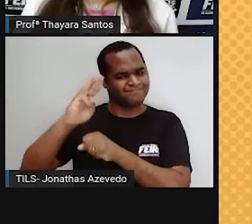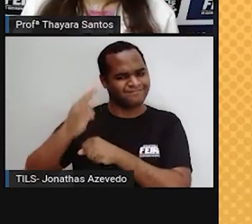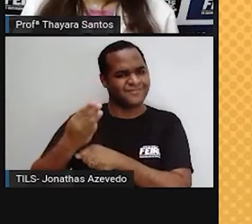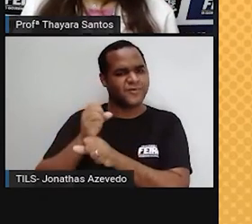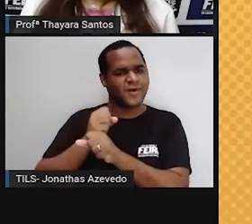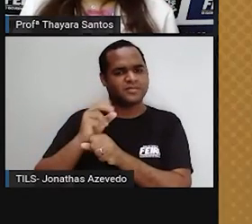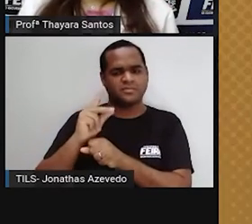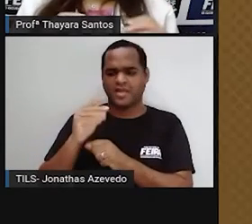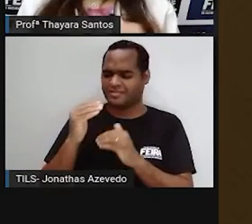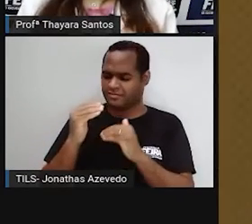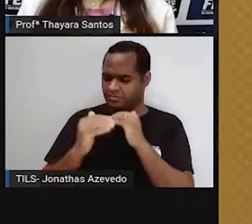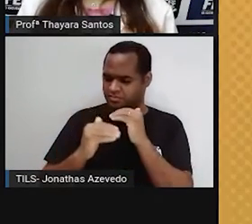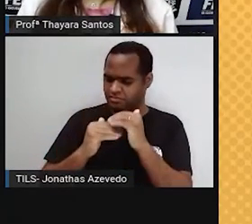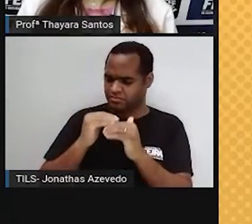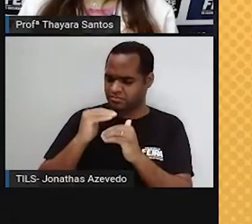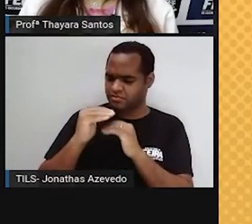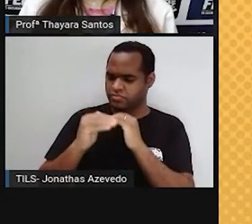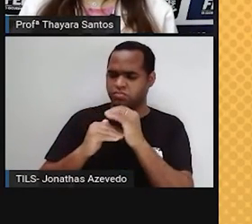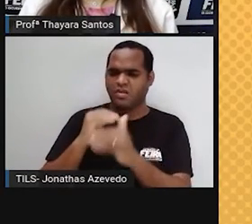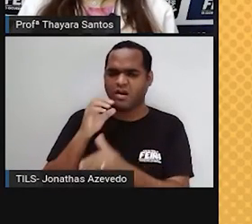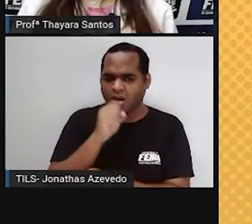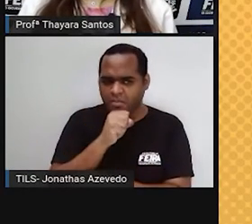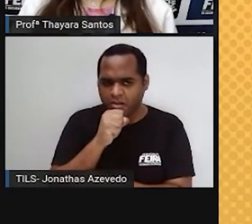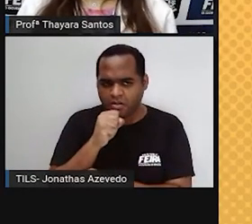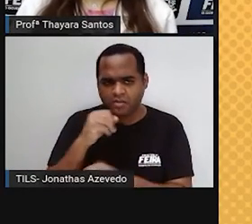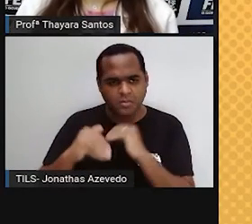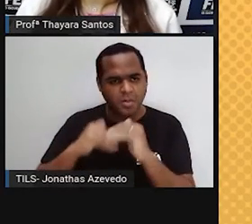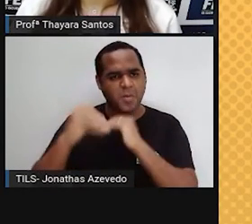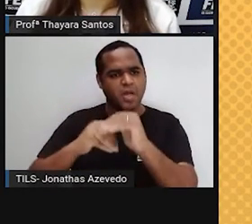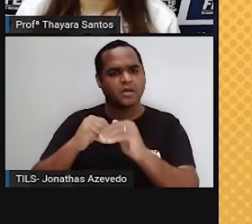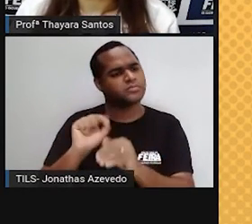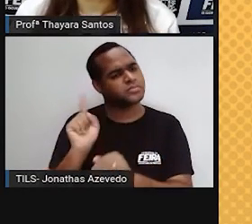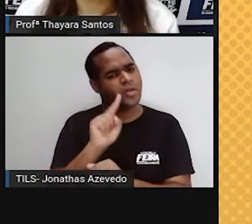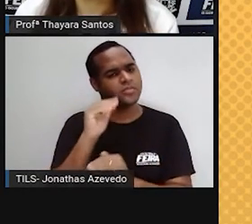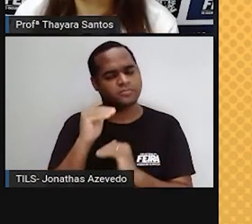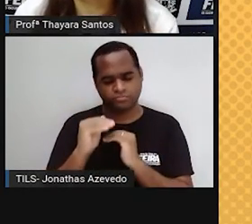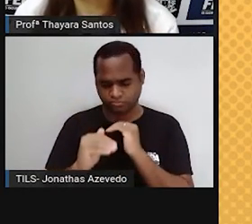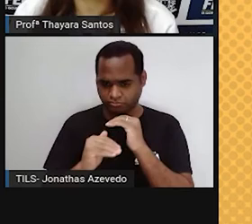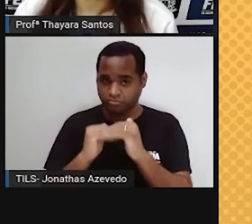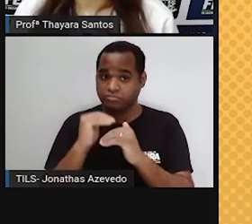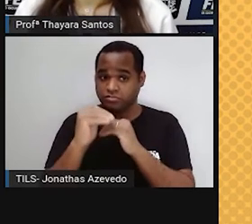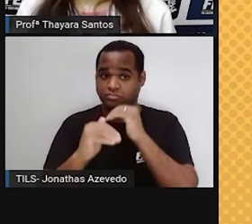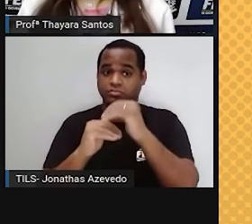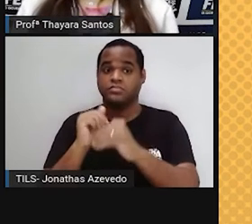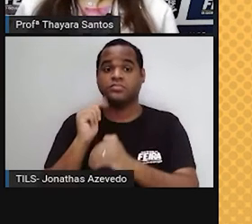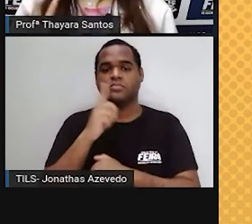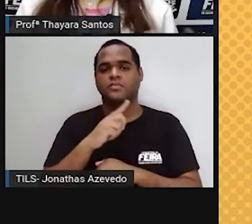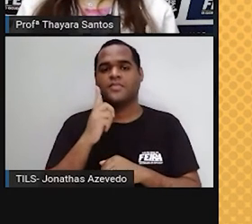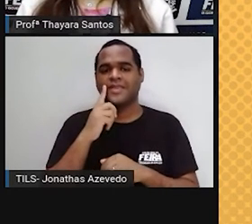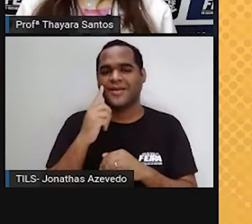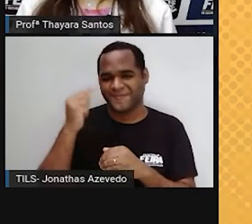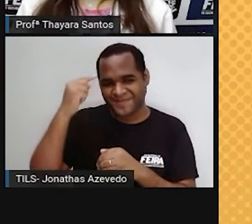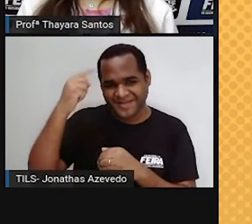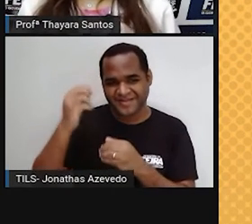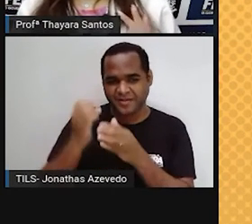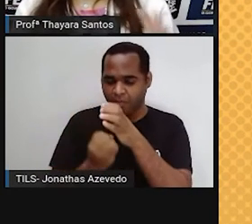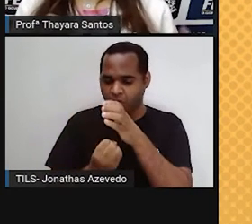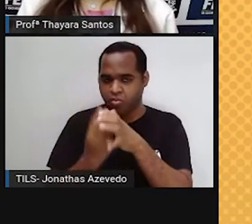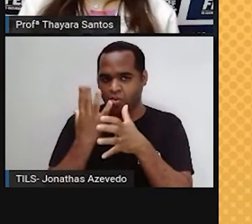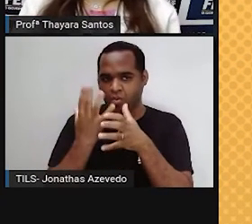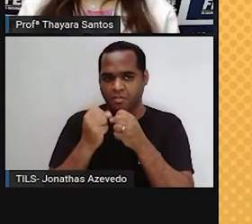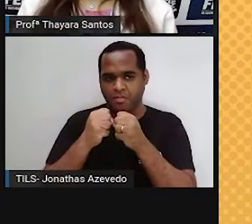muito lenta, não foi rapidinho como a gente imagina, não. Então, o Big Bang teria acontecido há mais ou menos